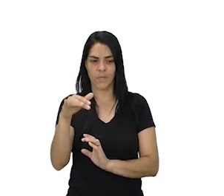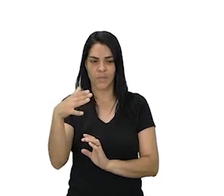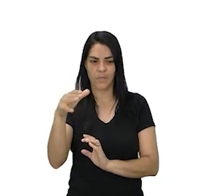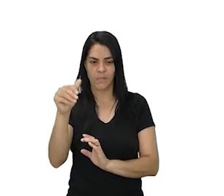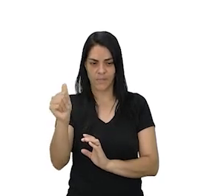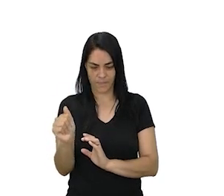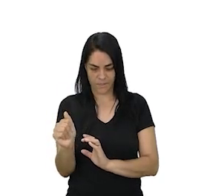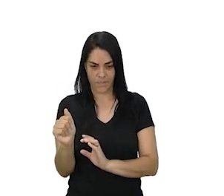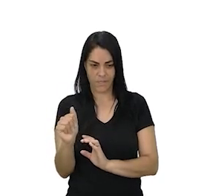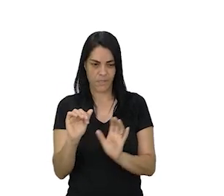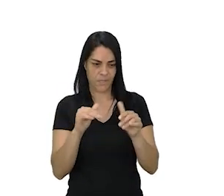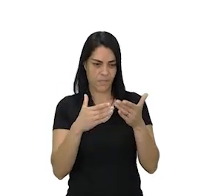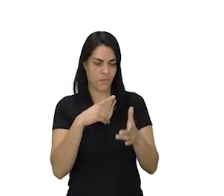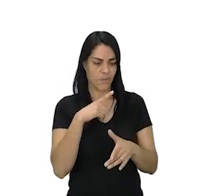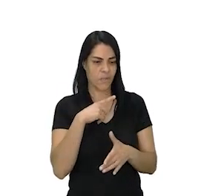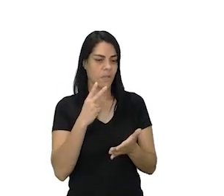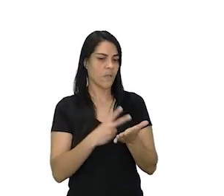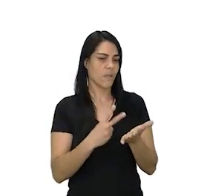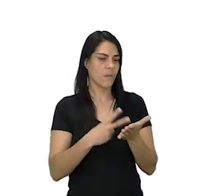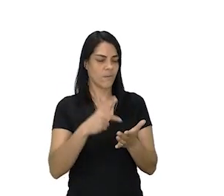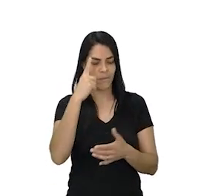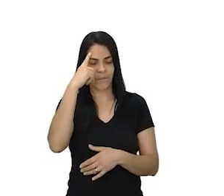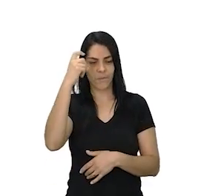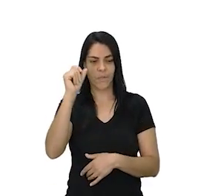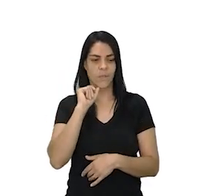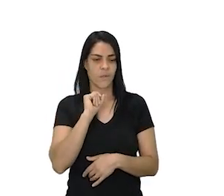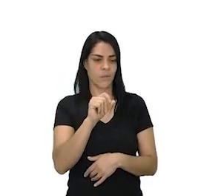com a mesma ideia de partir, portanto,